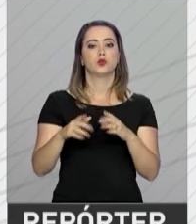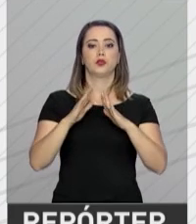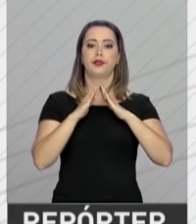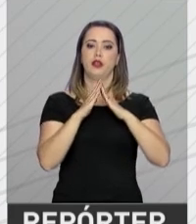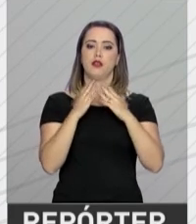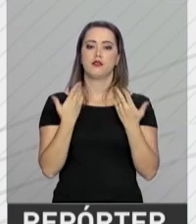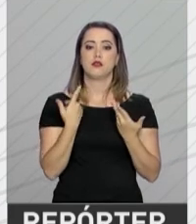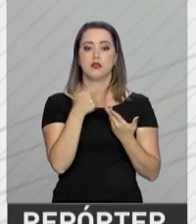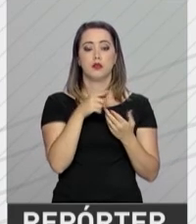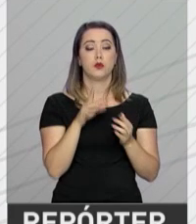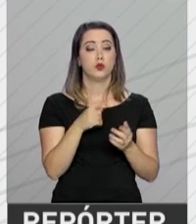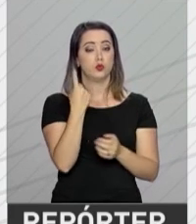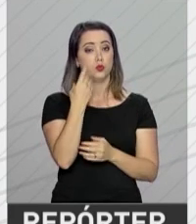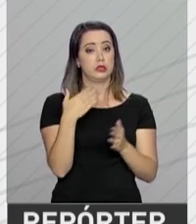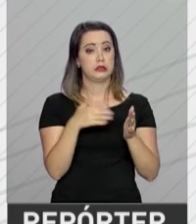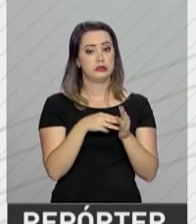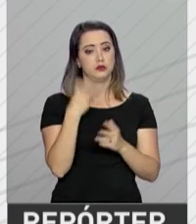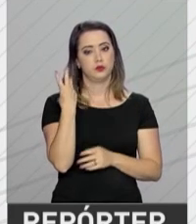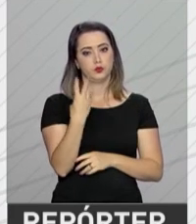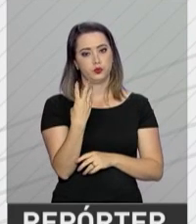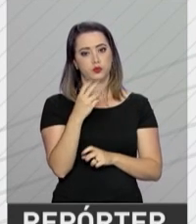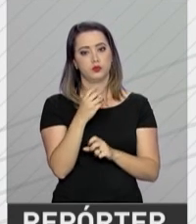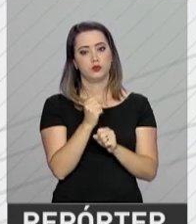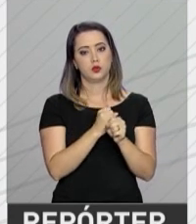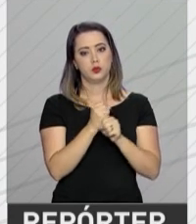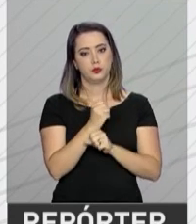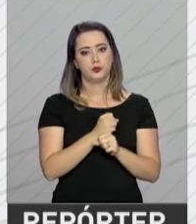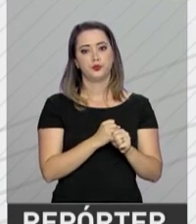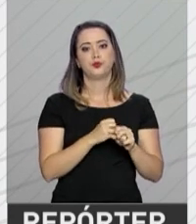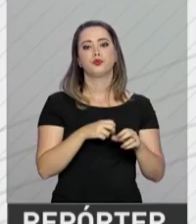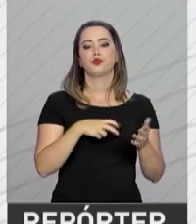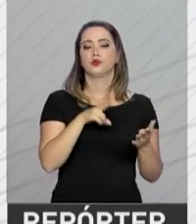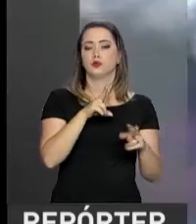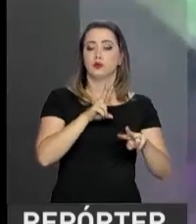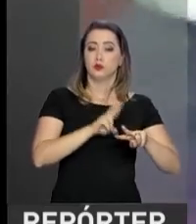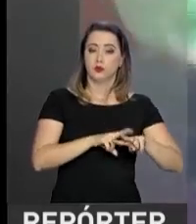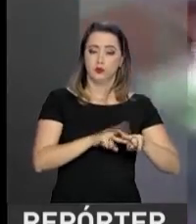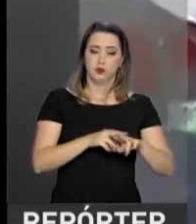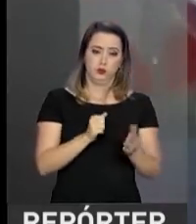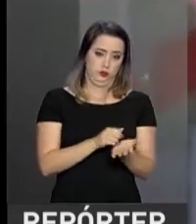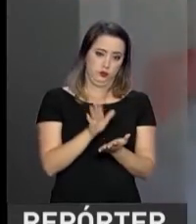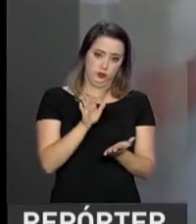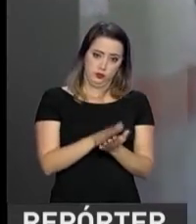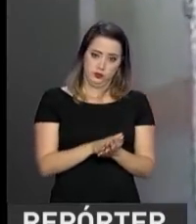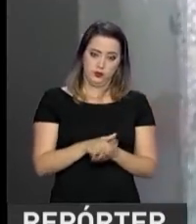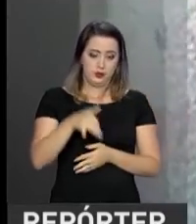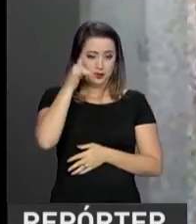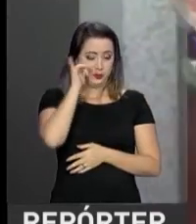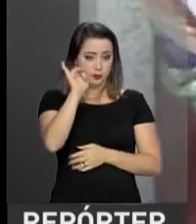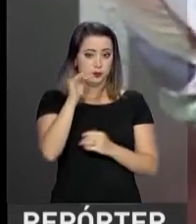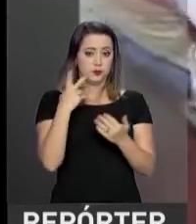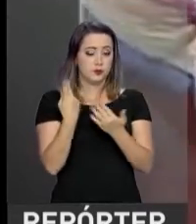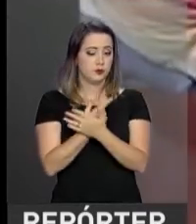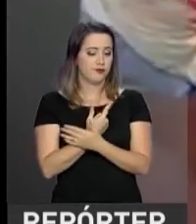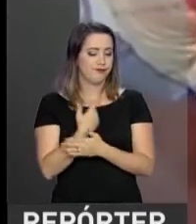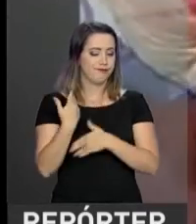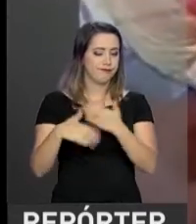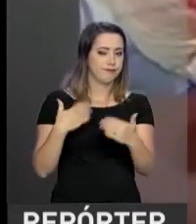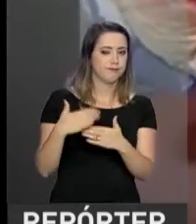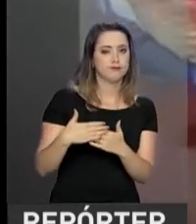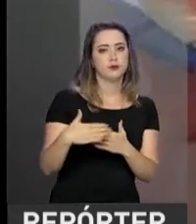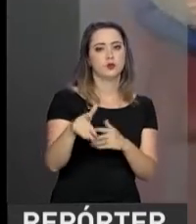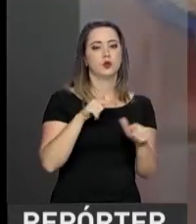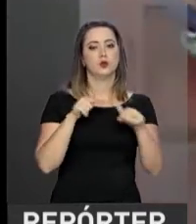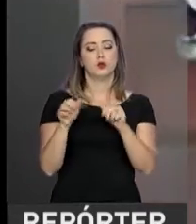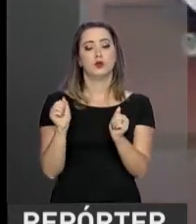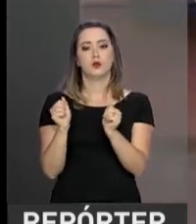urbanas a pena é de um a três anos de detenção e multa para evitar que esse tipo de crime continue a uma